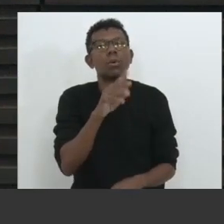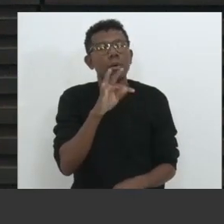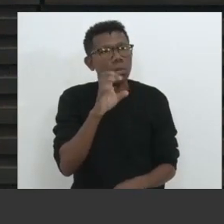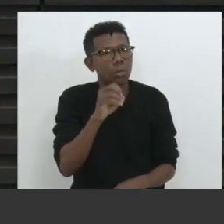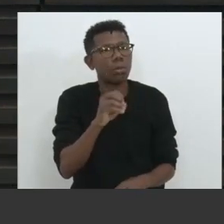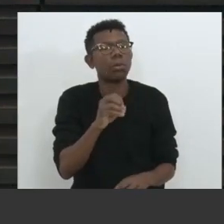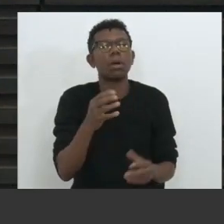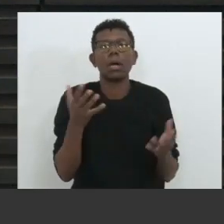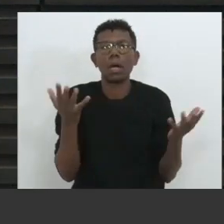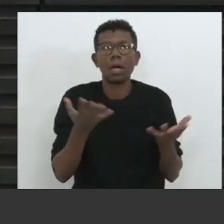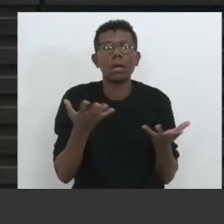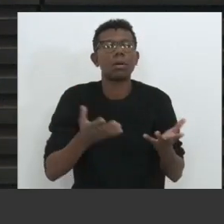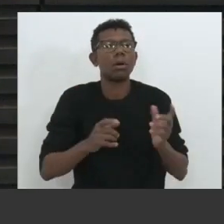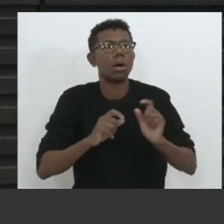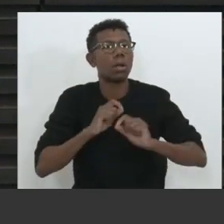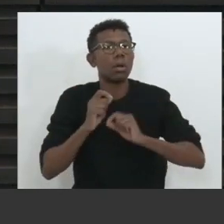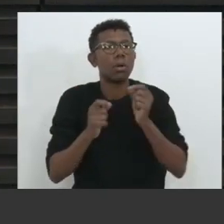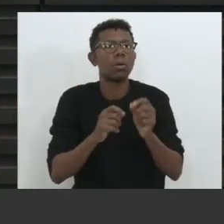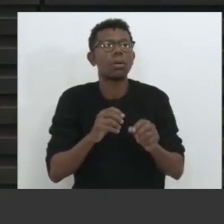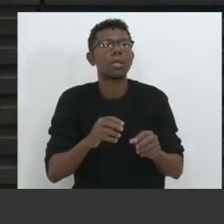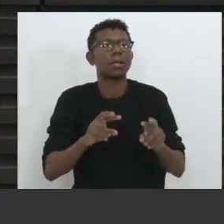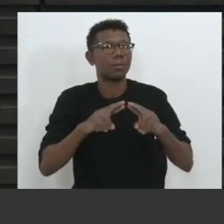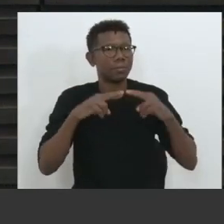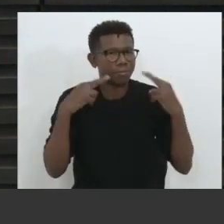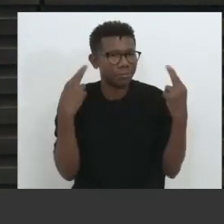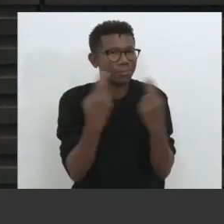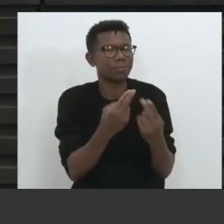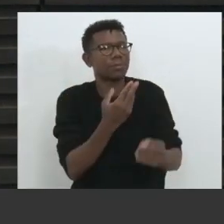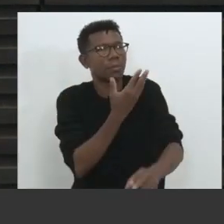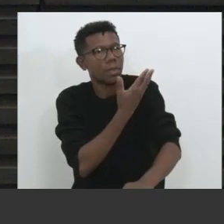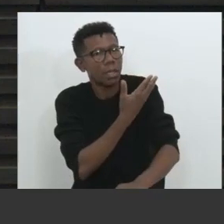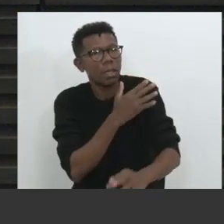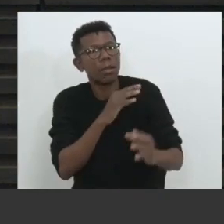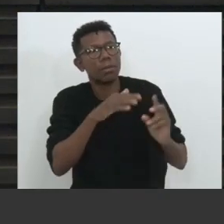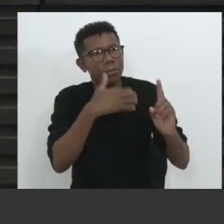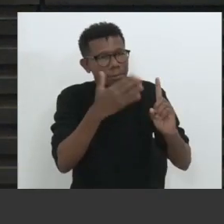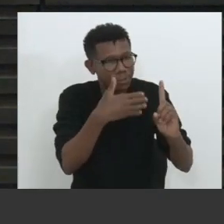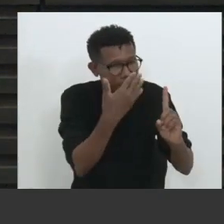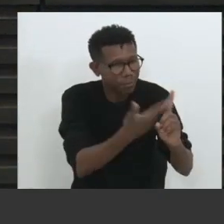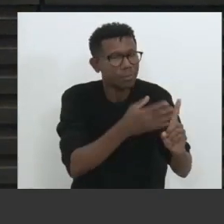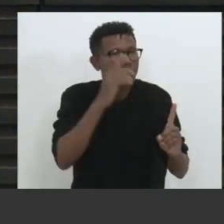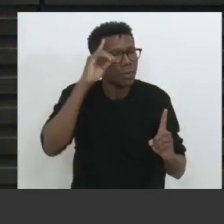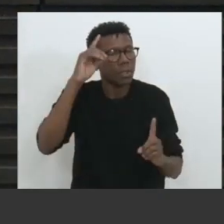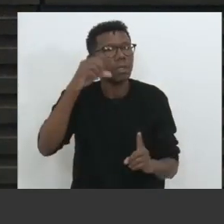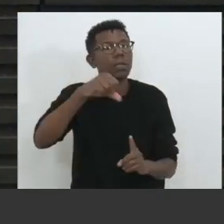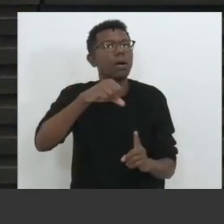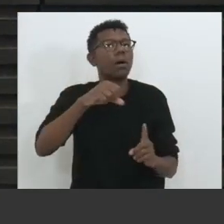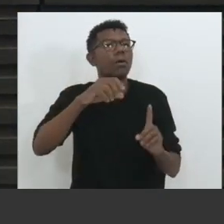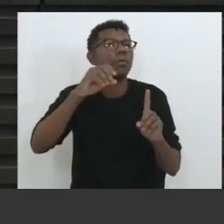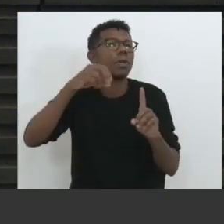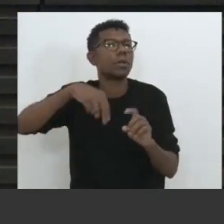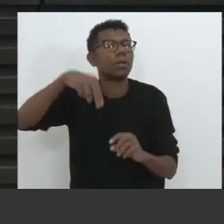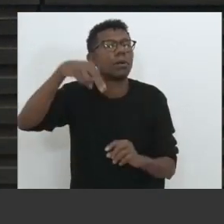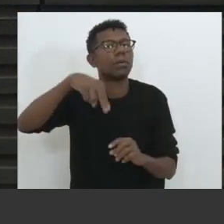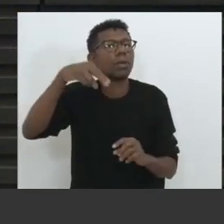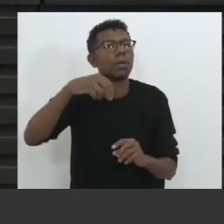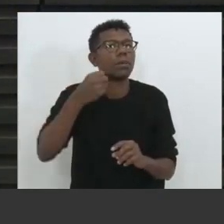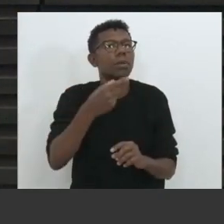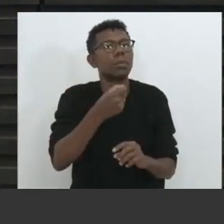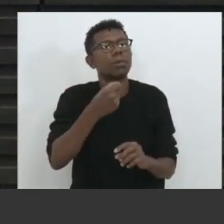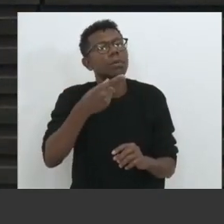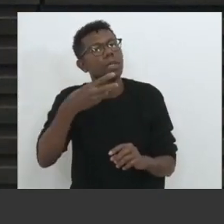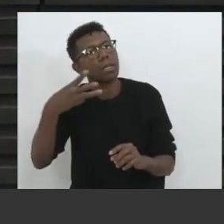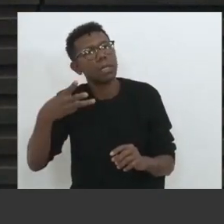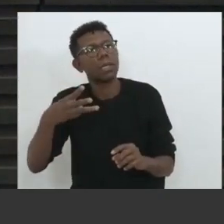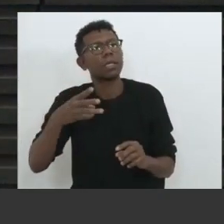será realizada a sessão solene do dia 9 de novembro de 2023 para outorga de título honorífico de Cid